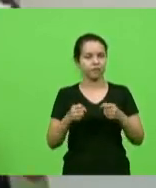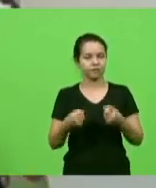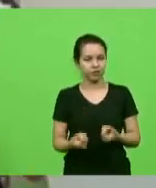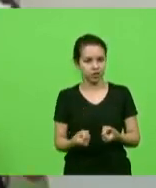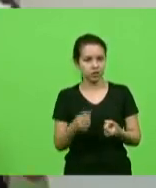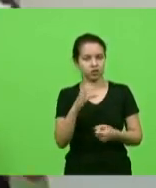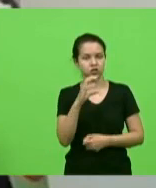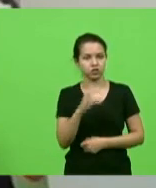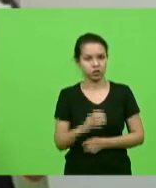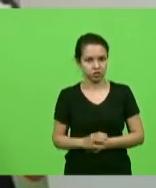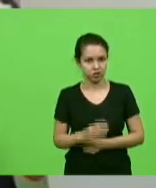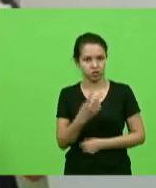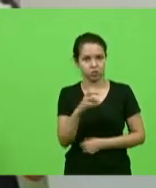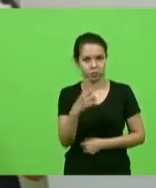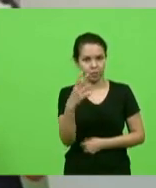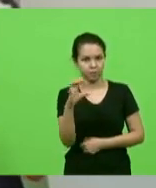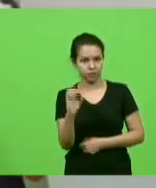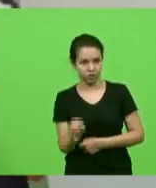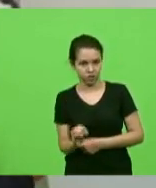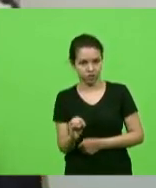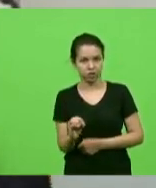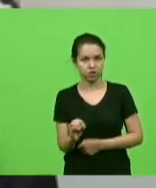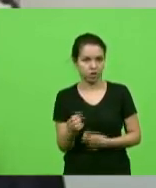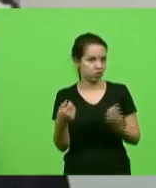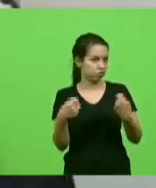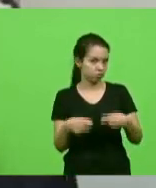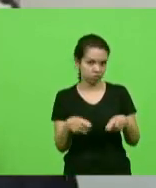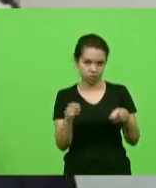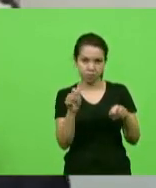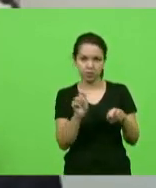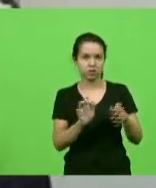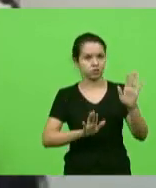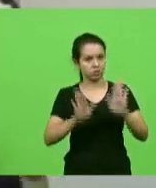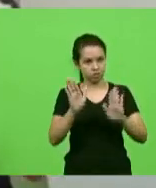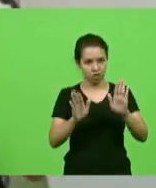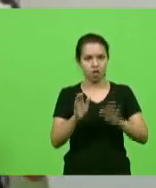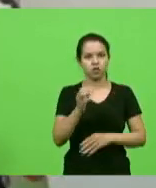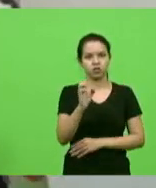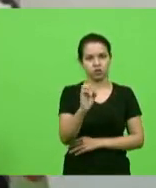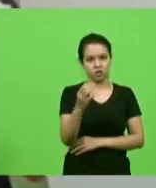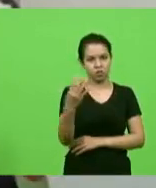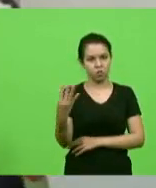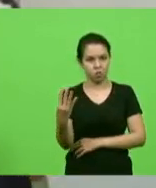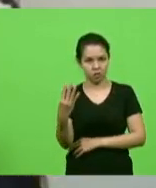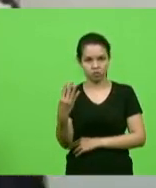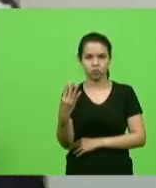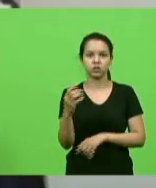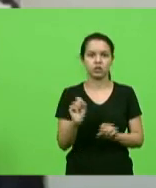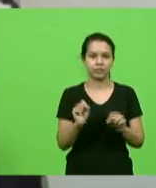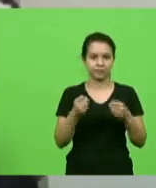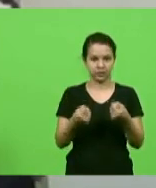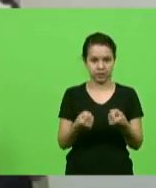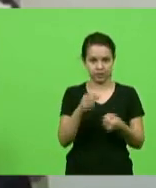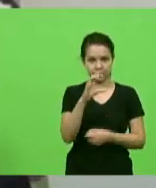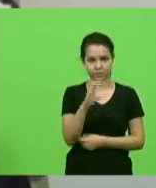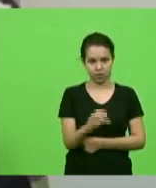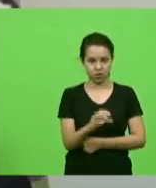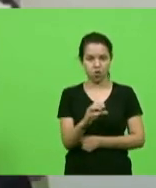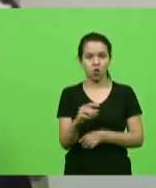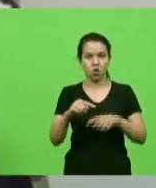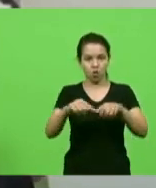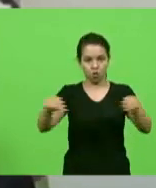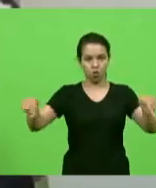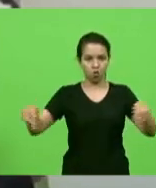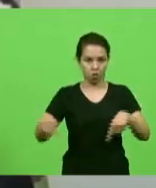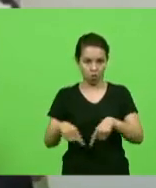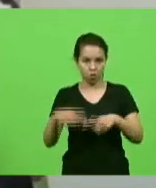Civil de 2020 decorrente da dispensa de licitação nº 04 defesa da Defesa Civil com o Hospital Psiquiátrico